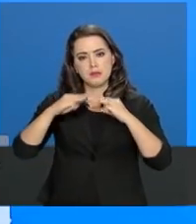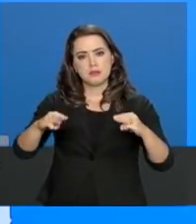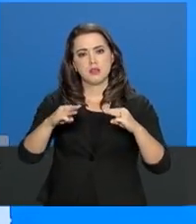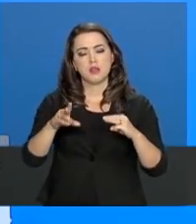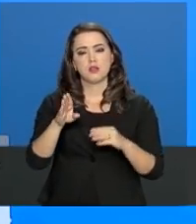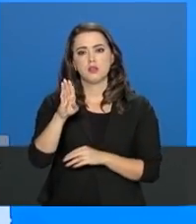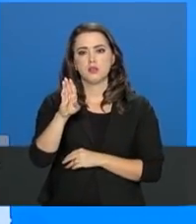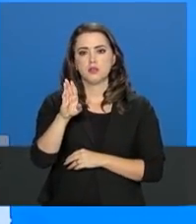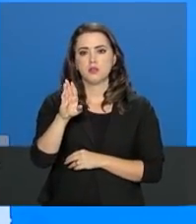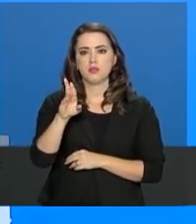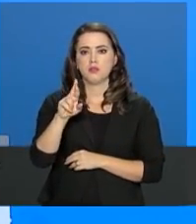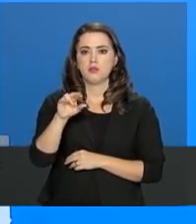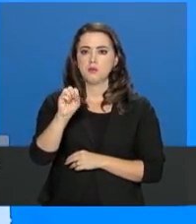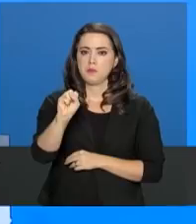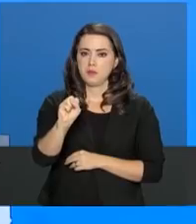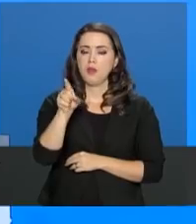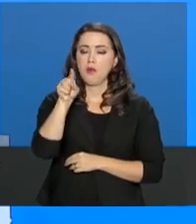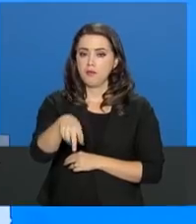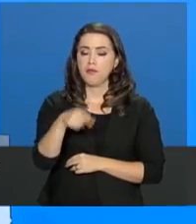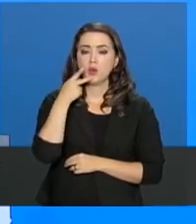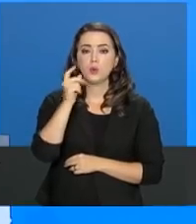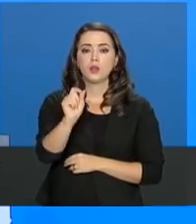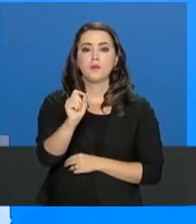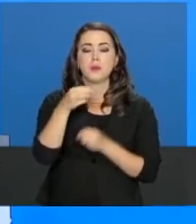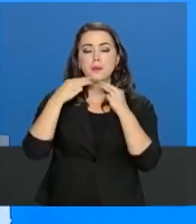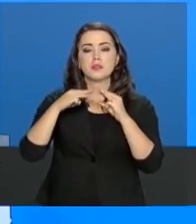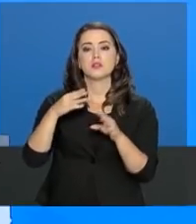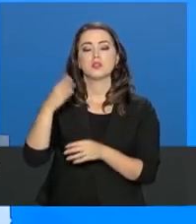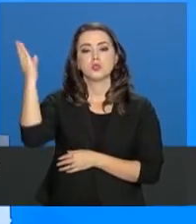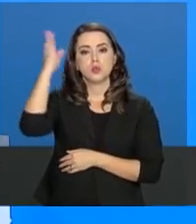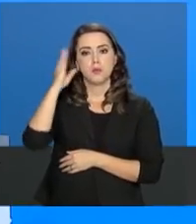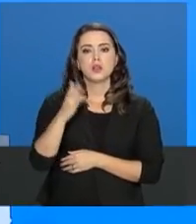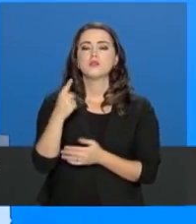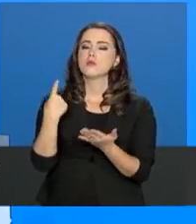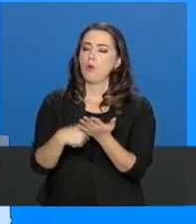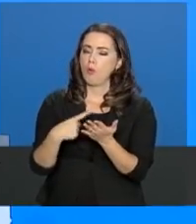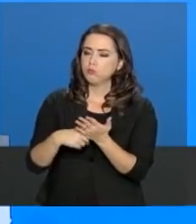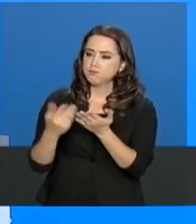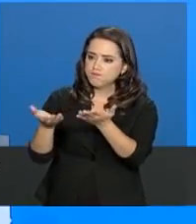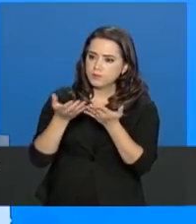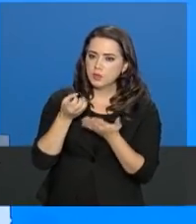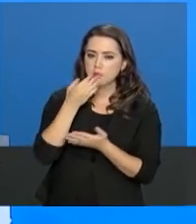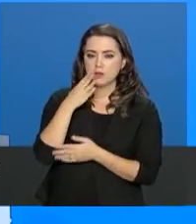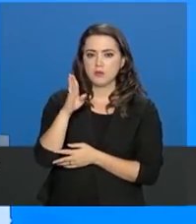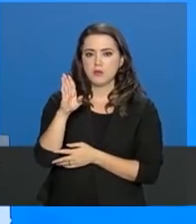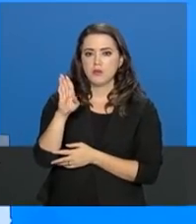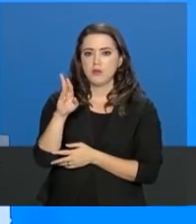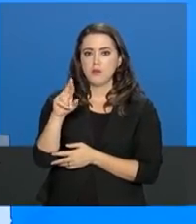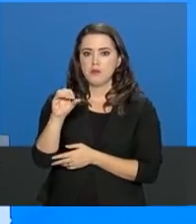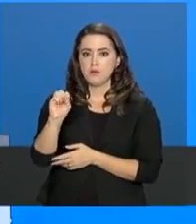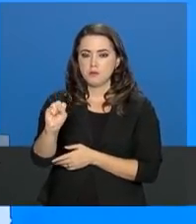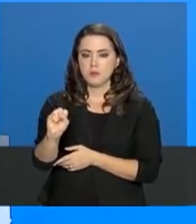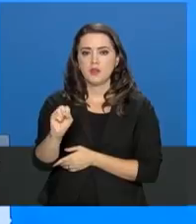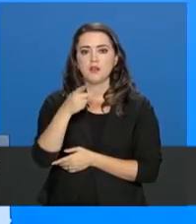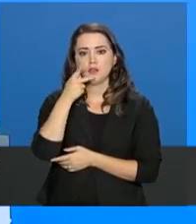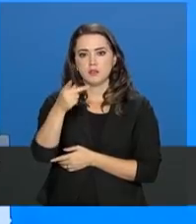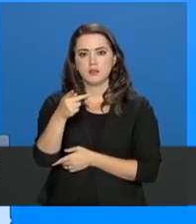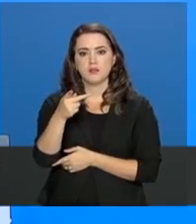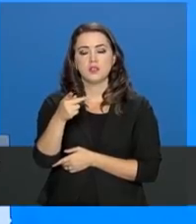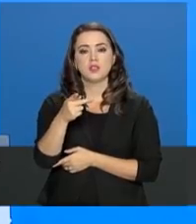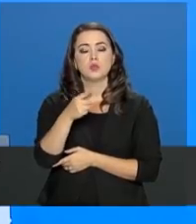uma mensagem dizendo que o brasil acolhe com muito gosto a reunião do brics e veja que brinca eu tô pagando hoje a china a